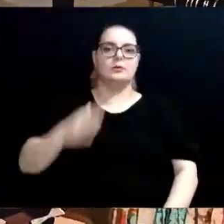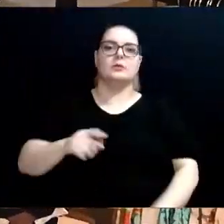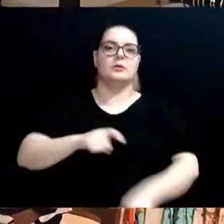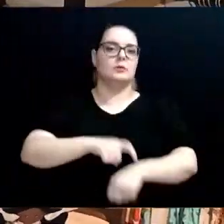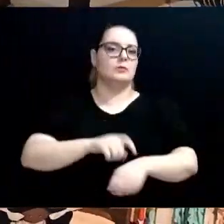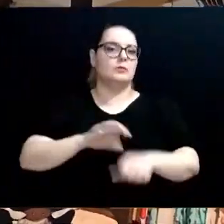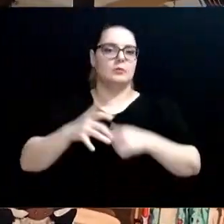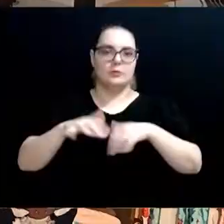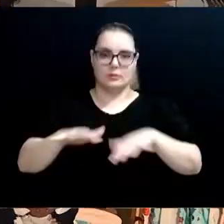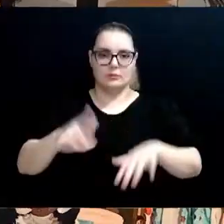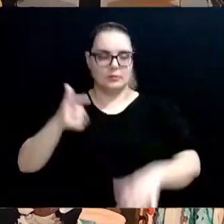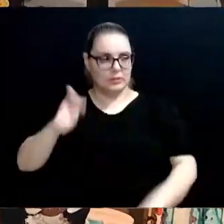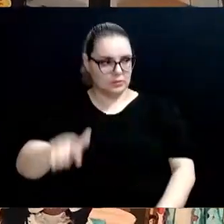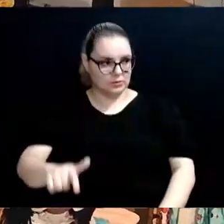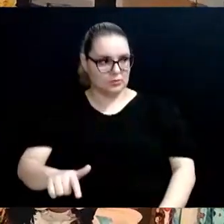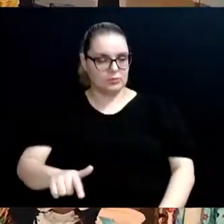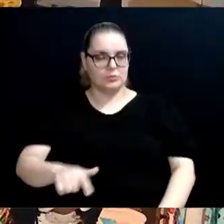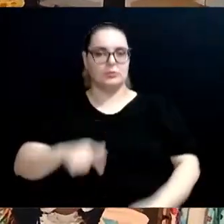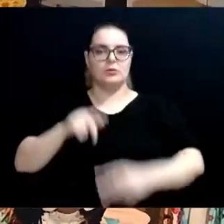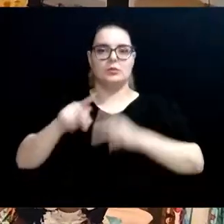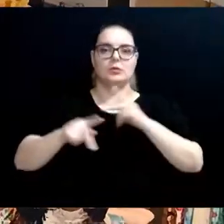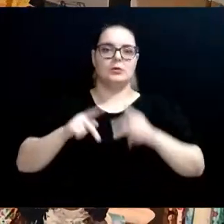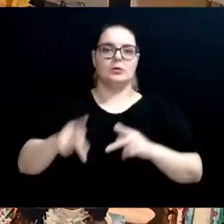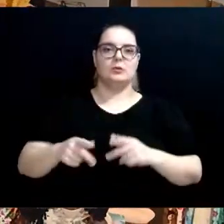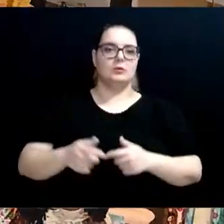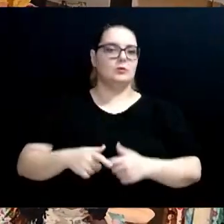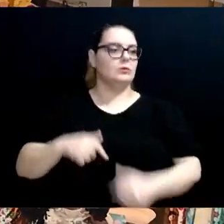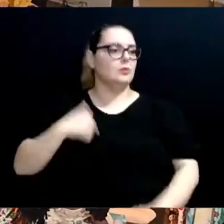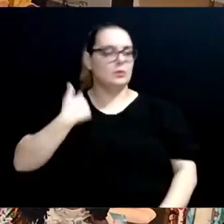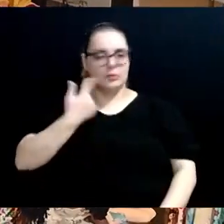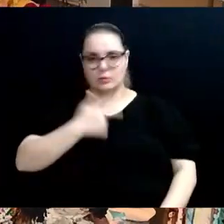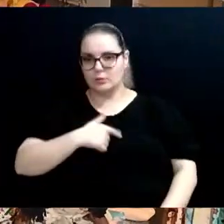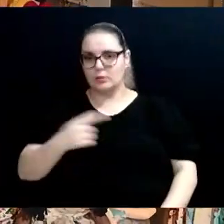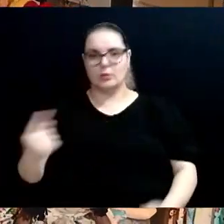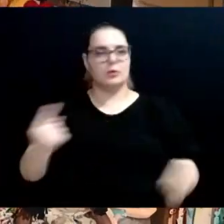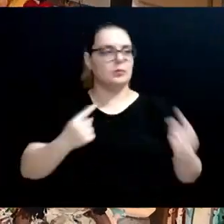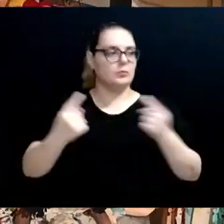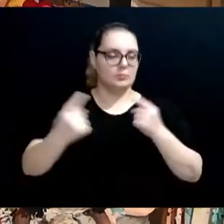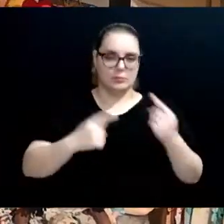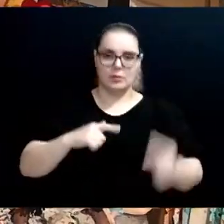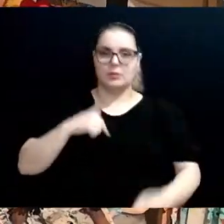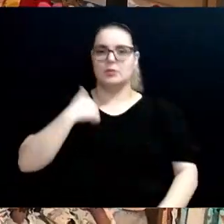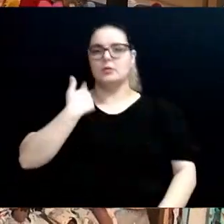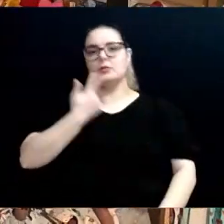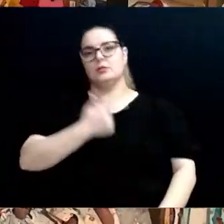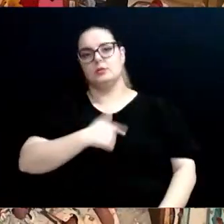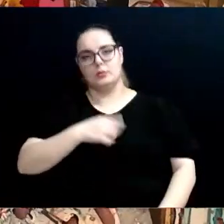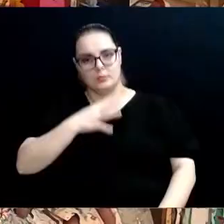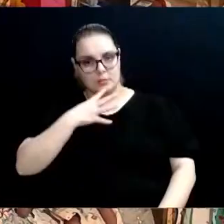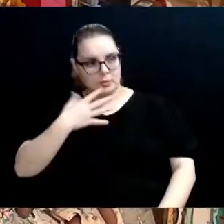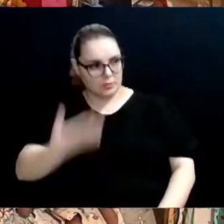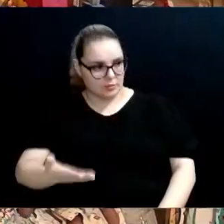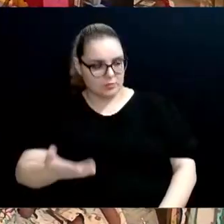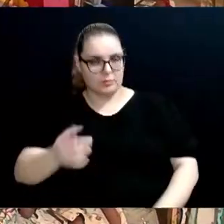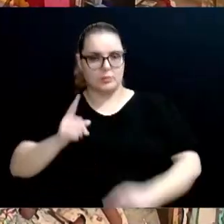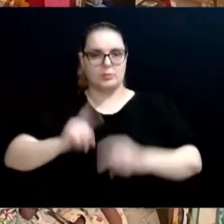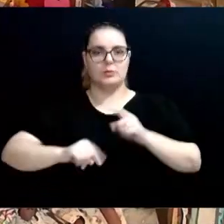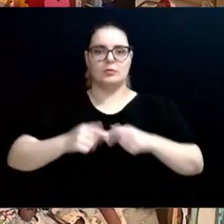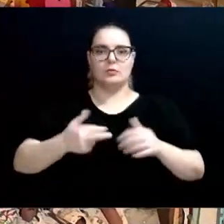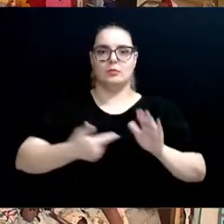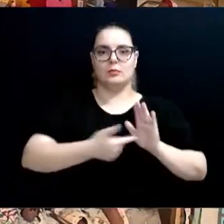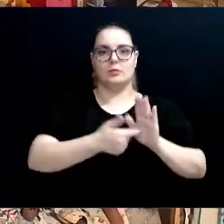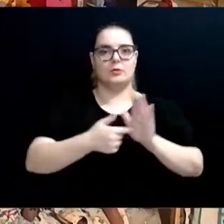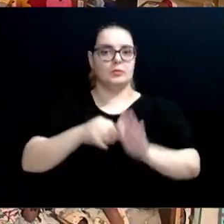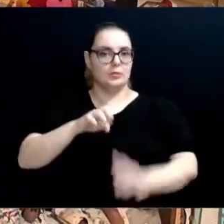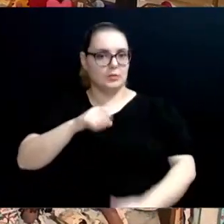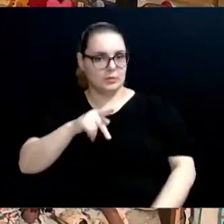aqui, mantivemos funcionários durante a pandemia, tudo. E o público aqui é nosso, ele vem por causa da